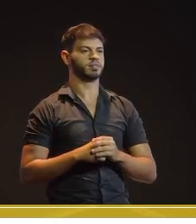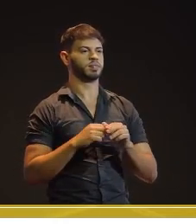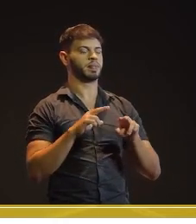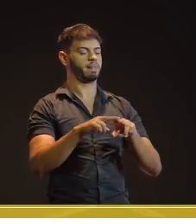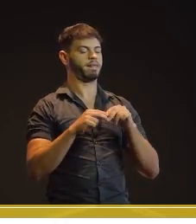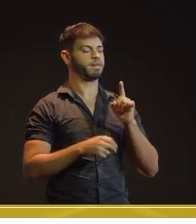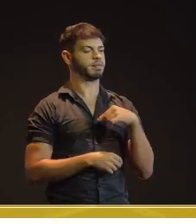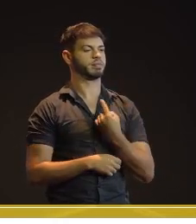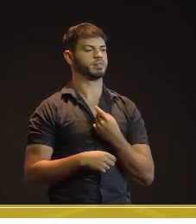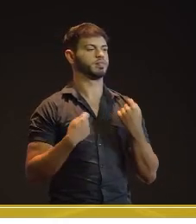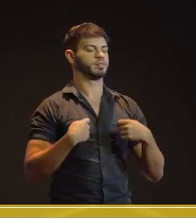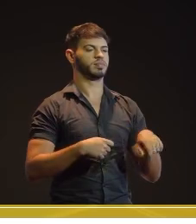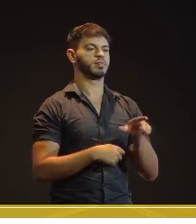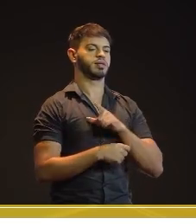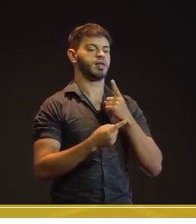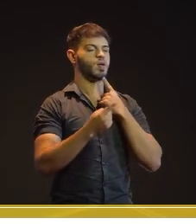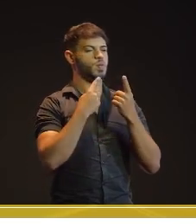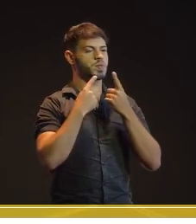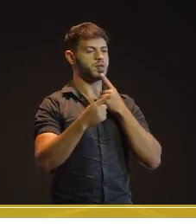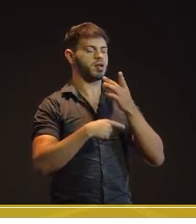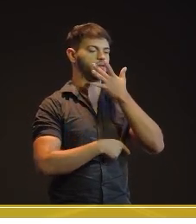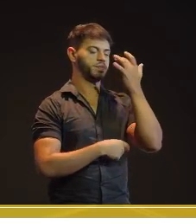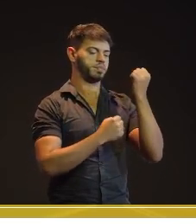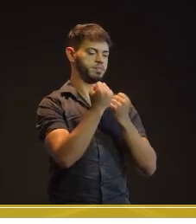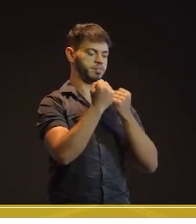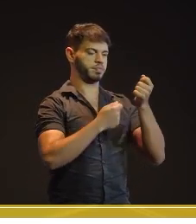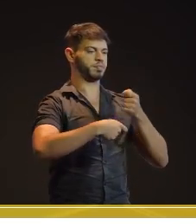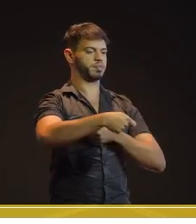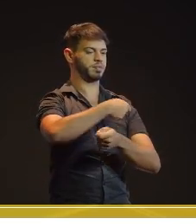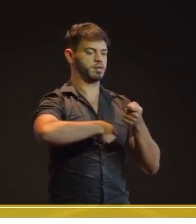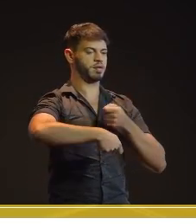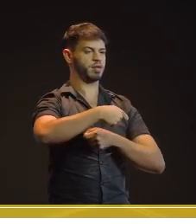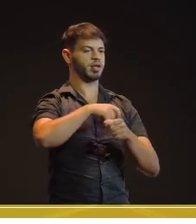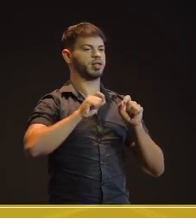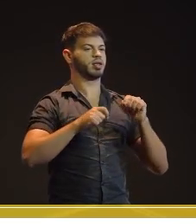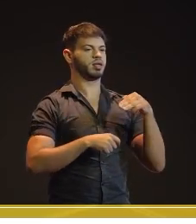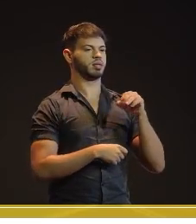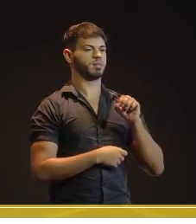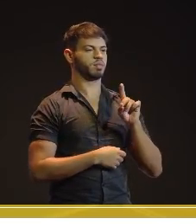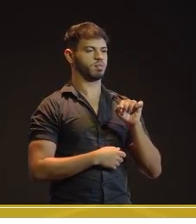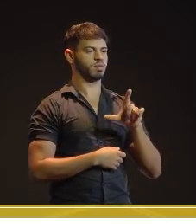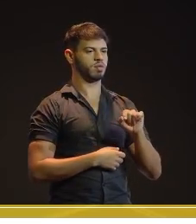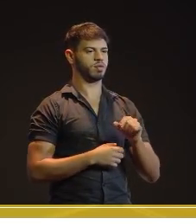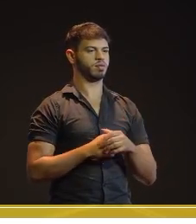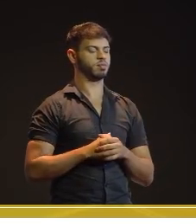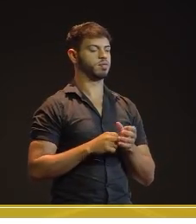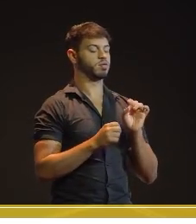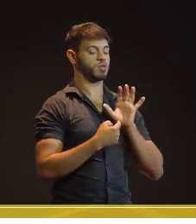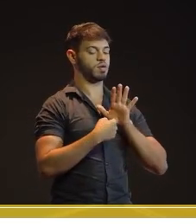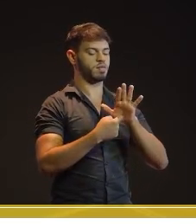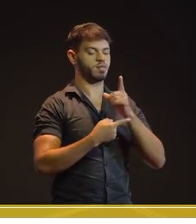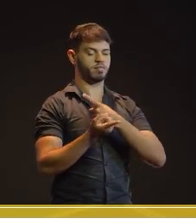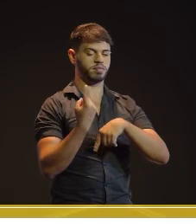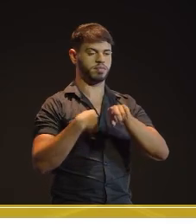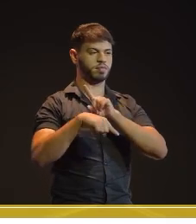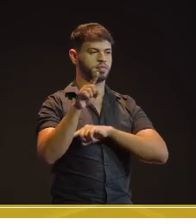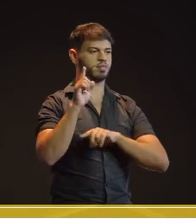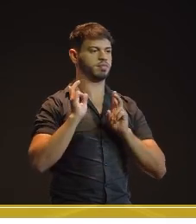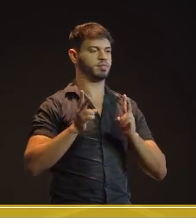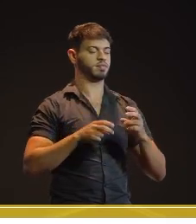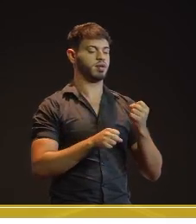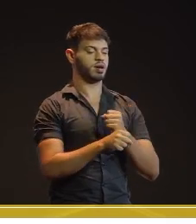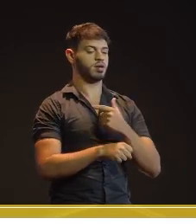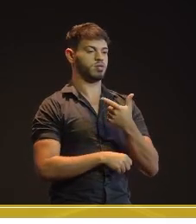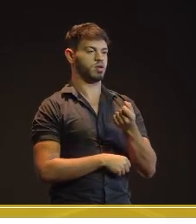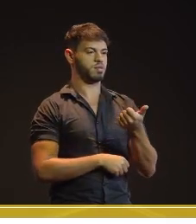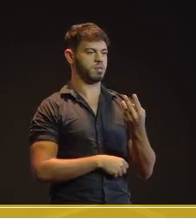gente precisa ter um diálogo com os fabricantes de módulos. E aqui só mostra a evolução dos módulos. Em